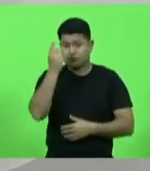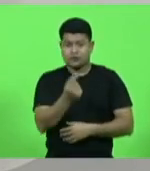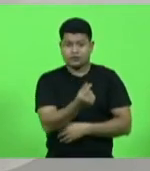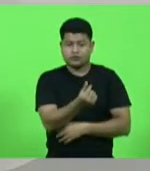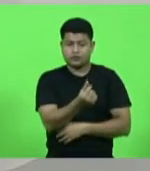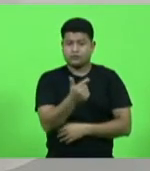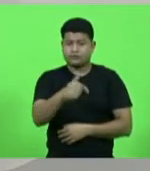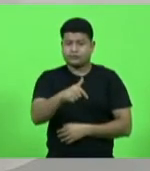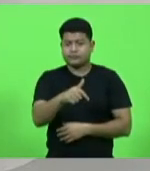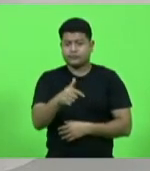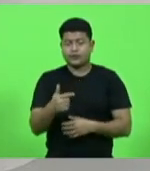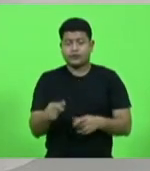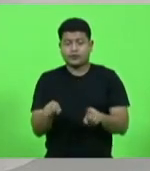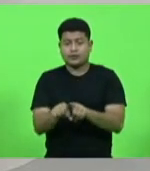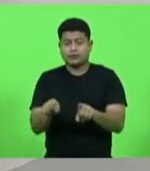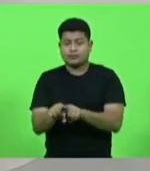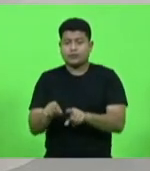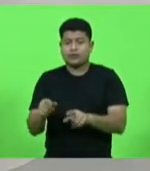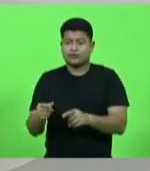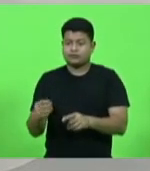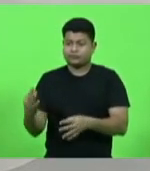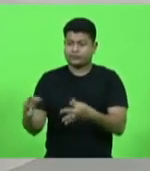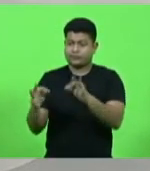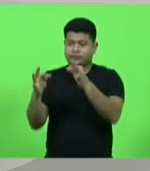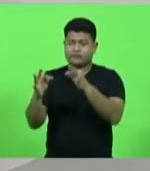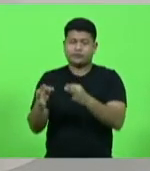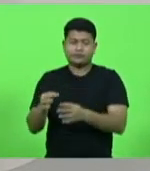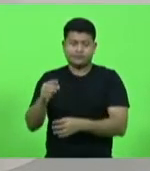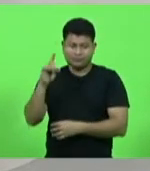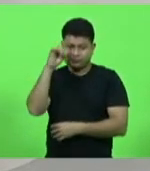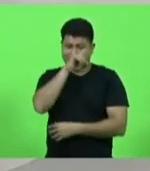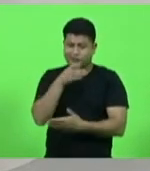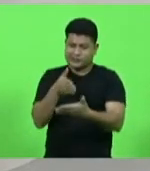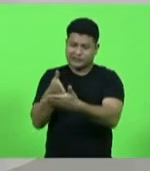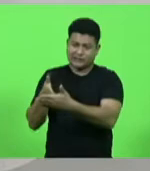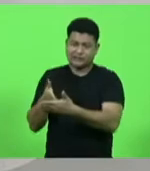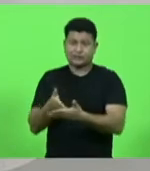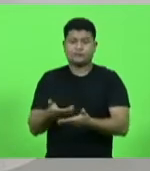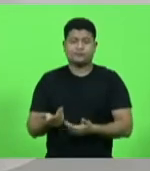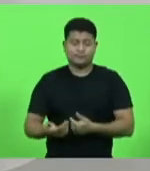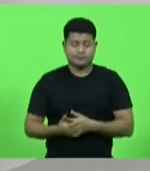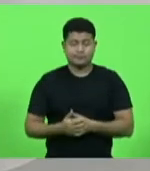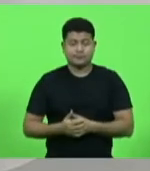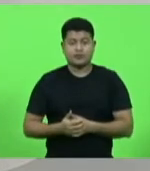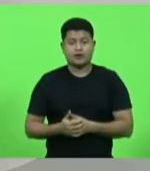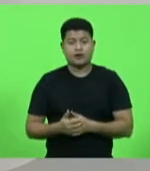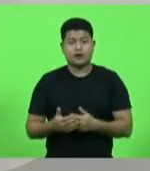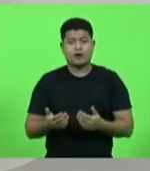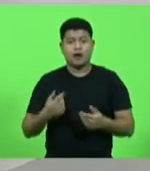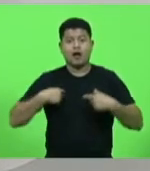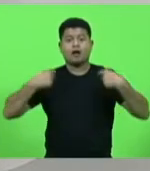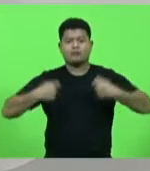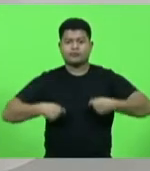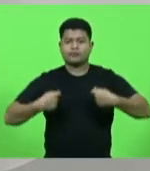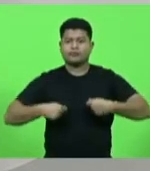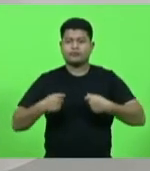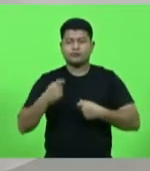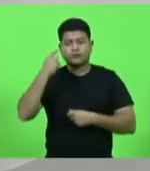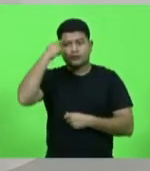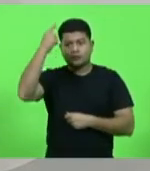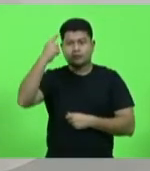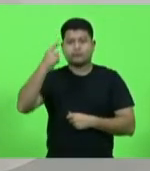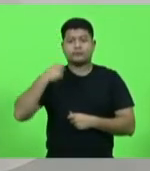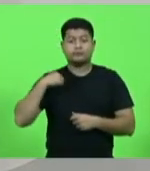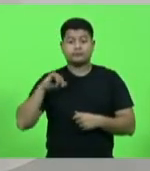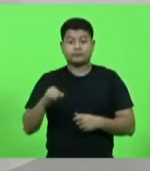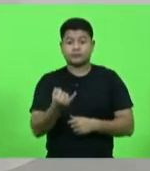dificuldades tecnológicas. Por hoje, senhor presidente, eram esses os assuntos. Eu preciso também mencionar, aproveitar